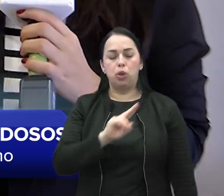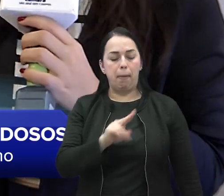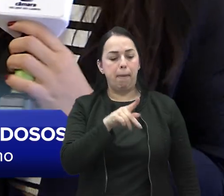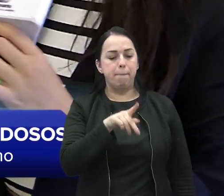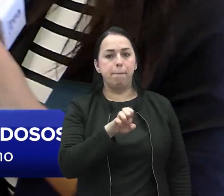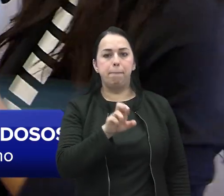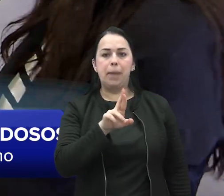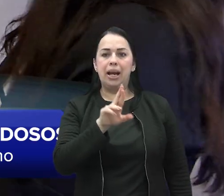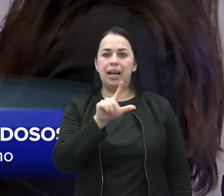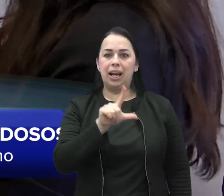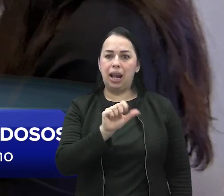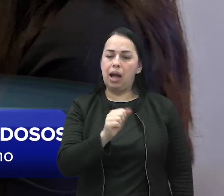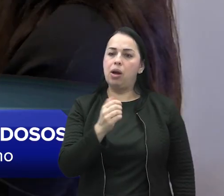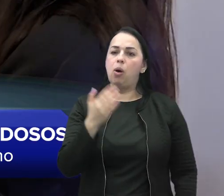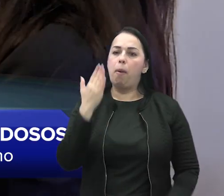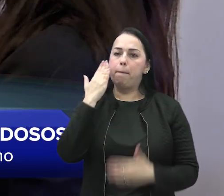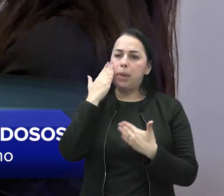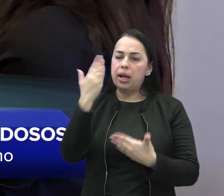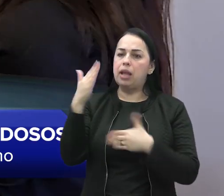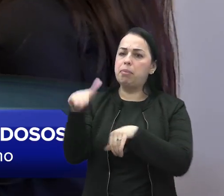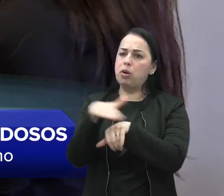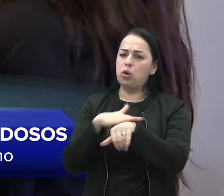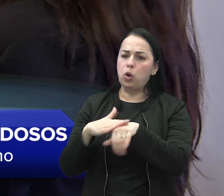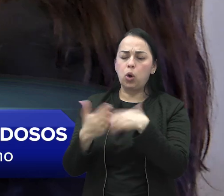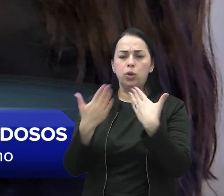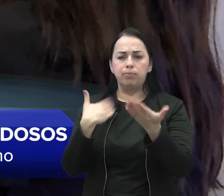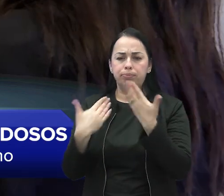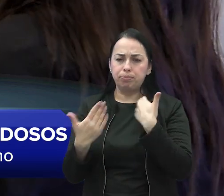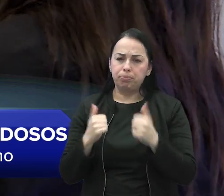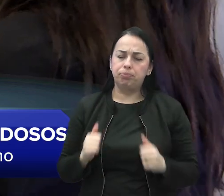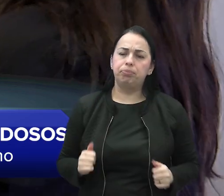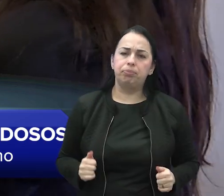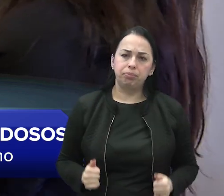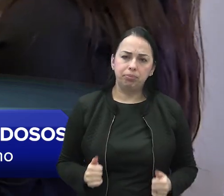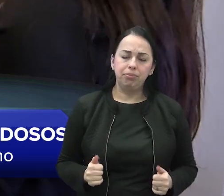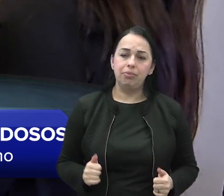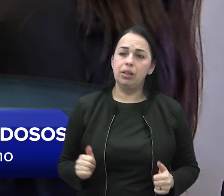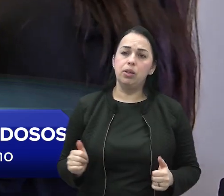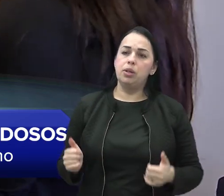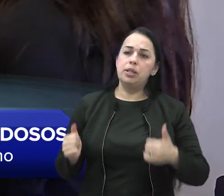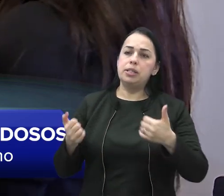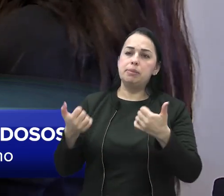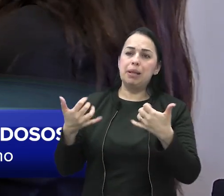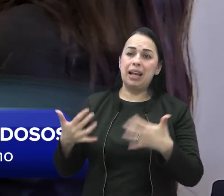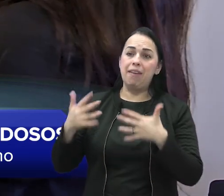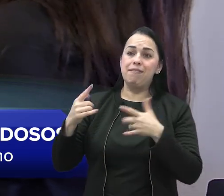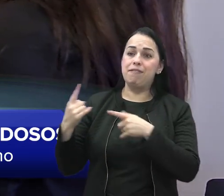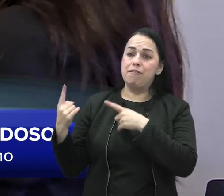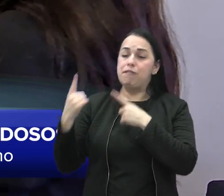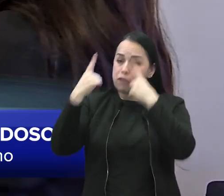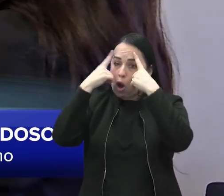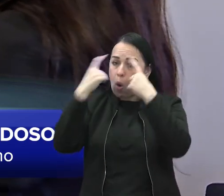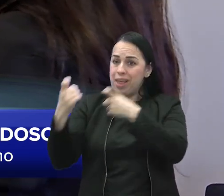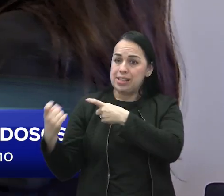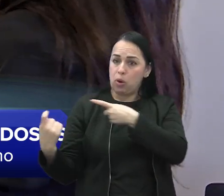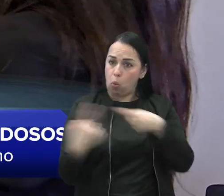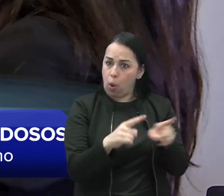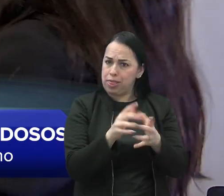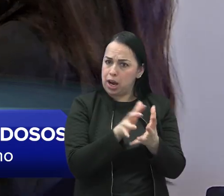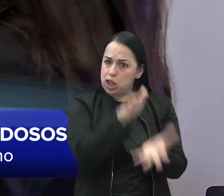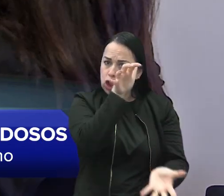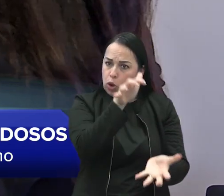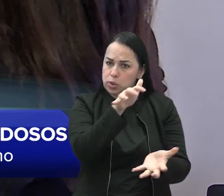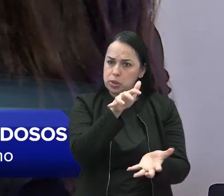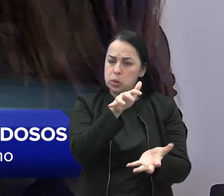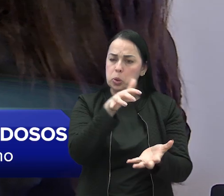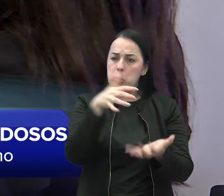Pérola Braga. Pérola, obrigada, viu, por conversar com a gente. Quando a gente fala de violência contra a pessoa idosa, é um